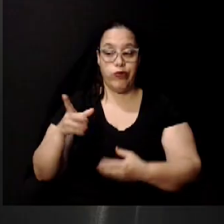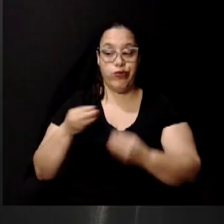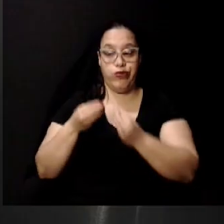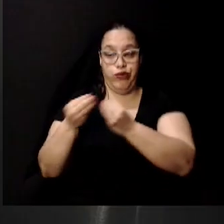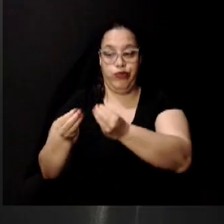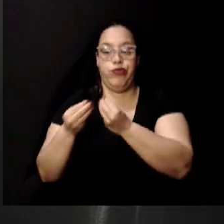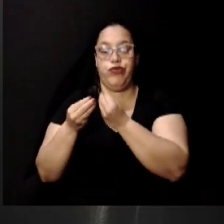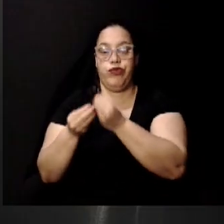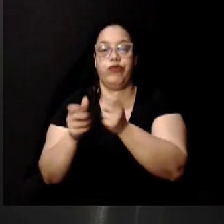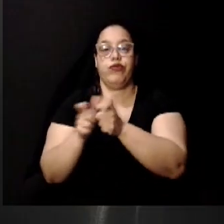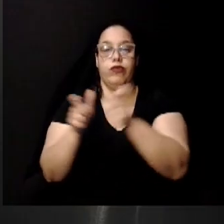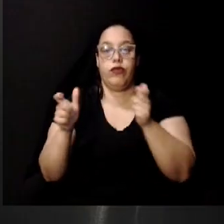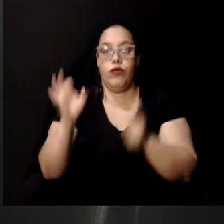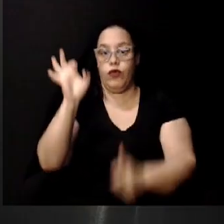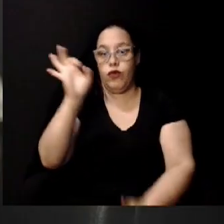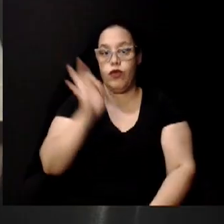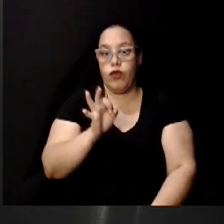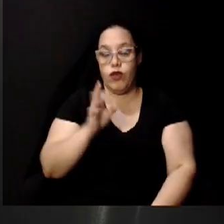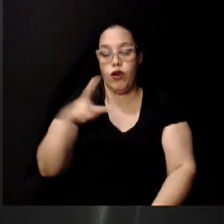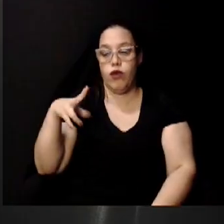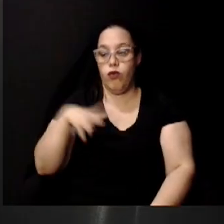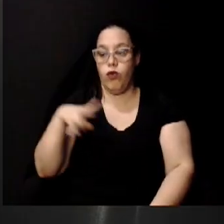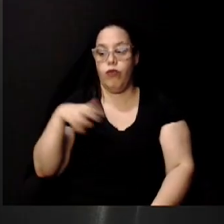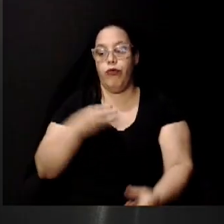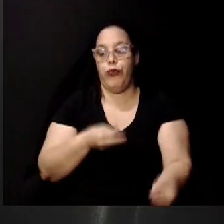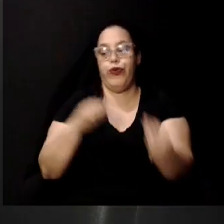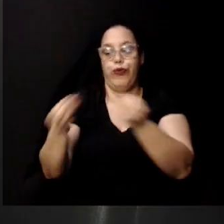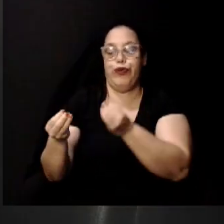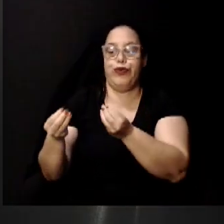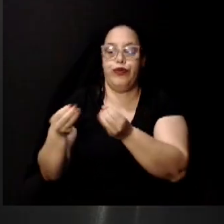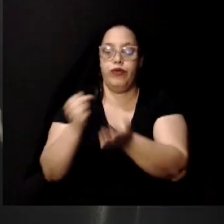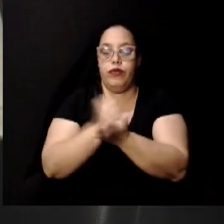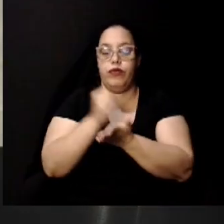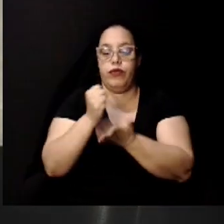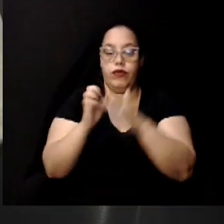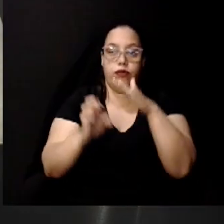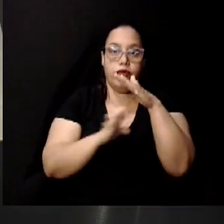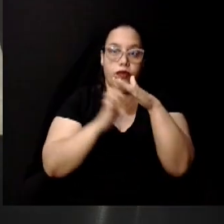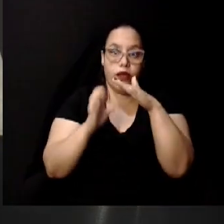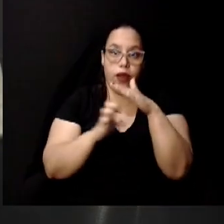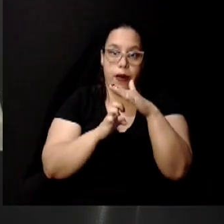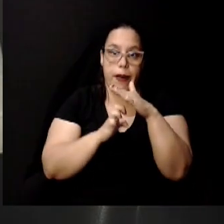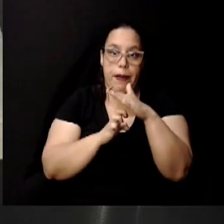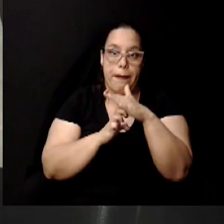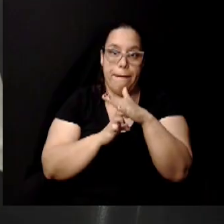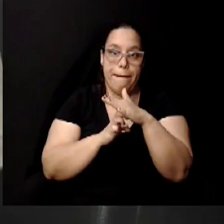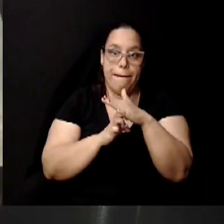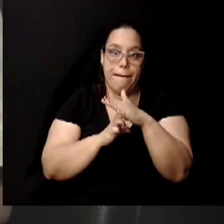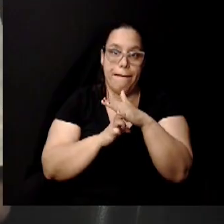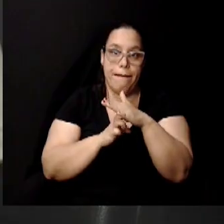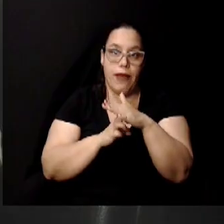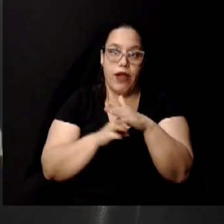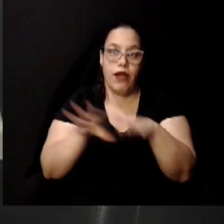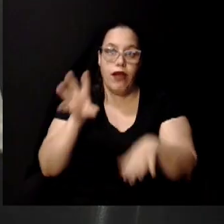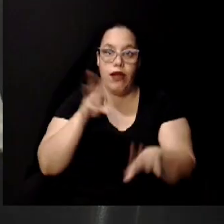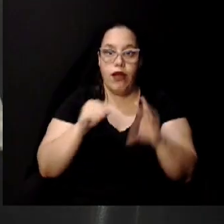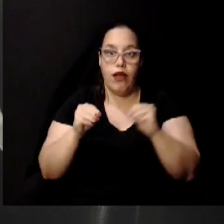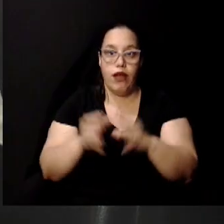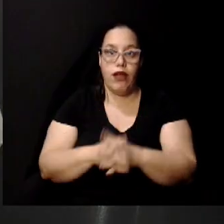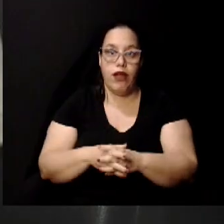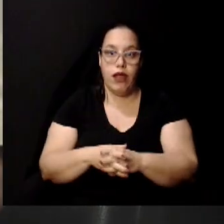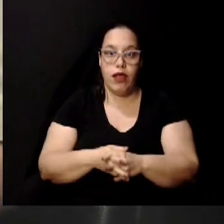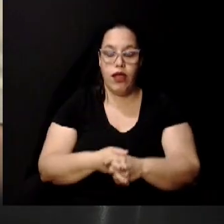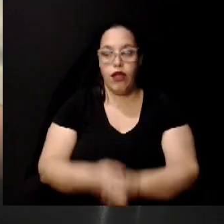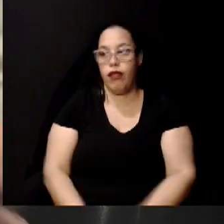parcela do dinheiro está indo para a privatização. Você contrata empresas, e aí vem esse papo, que na verdade é um papo furado, essa ladainha